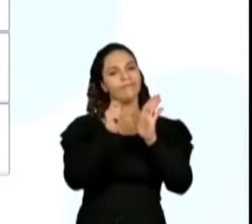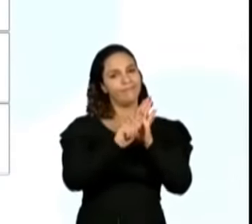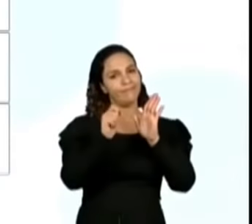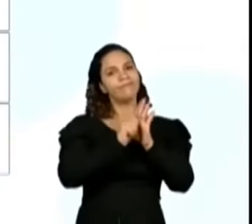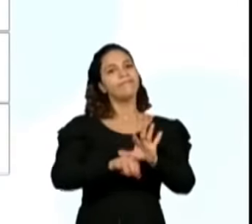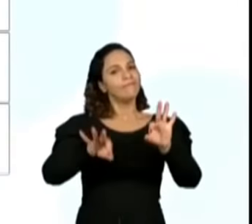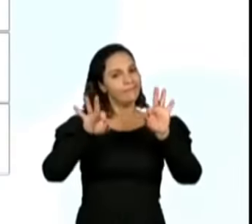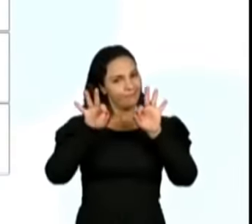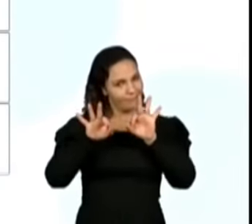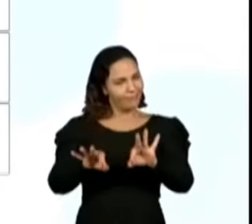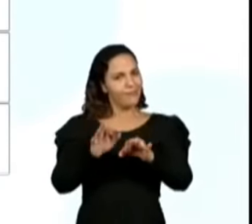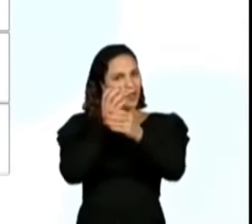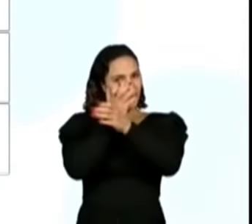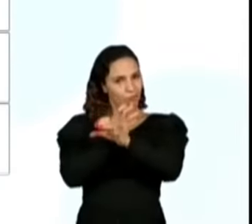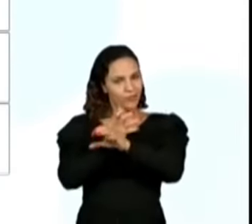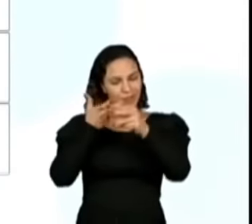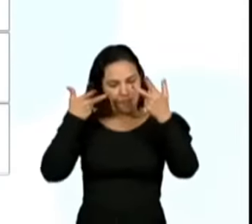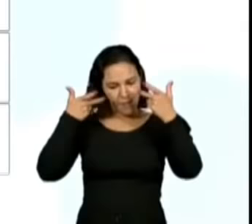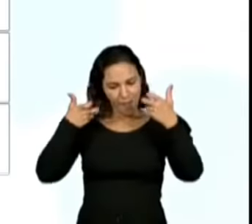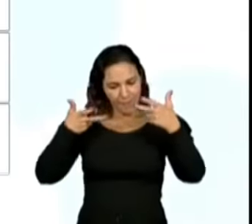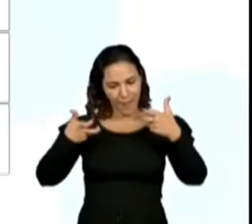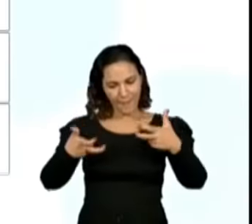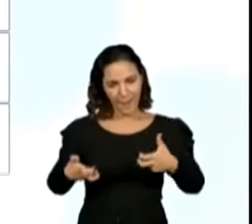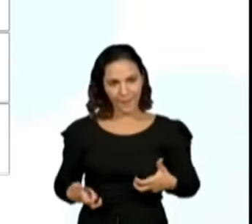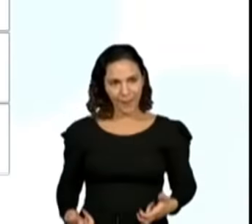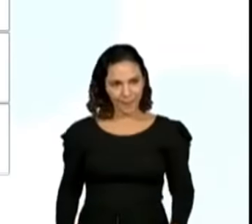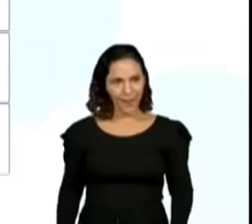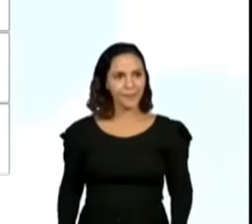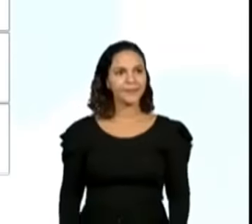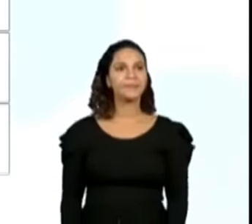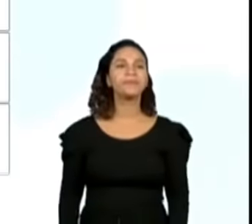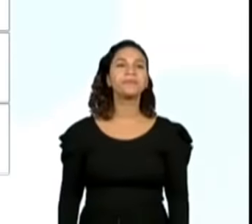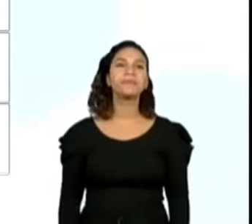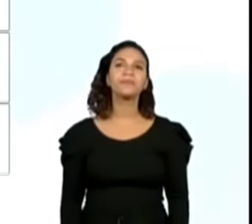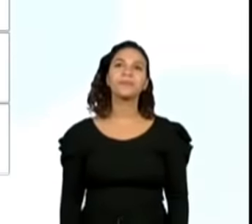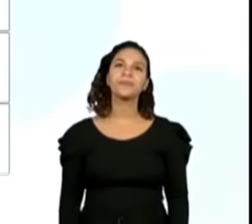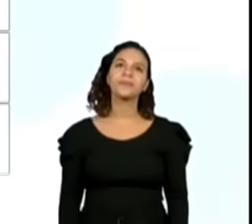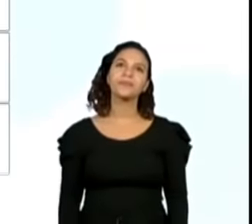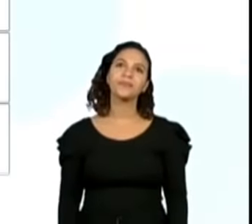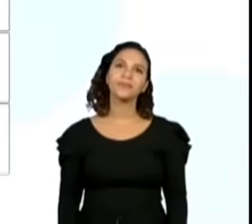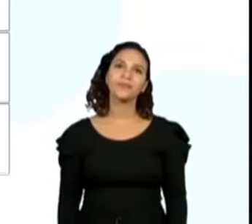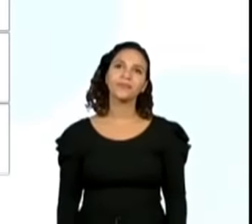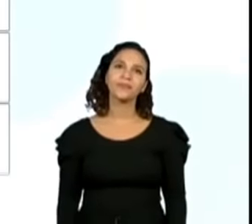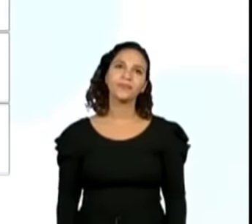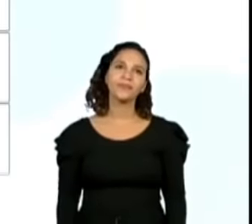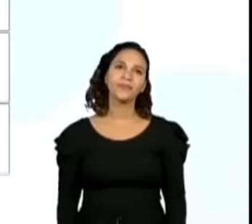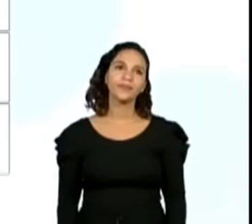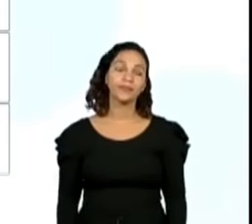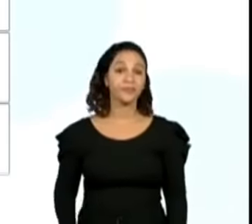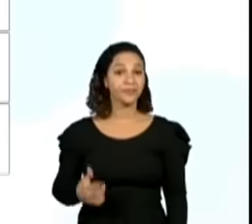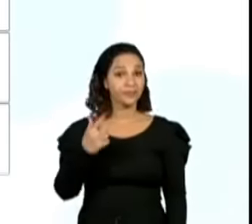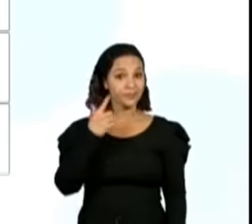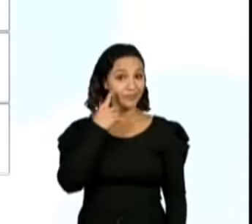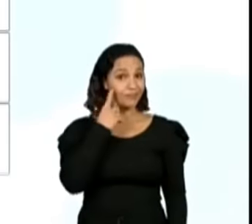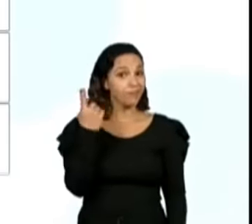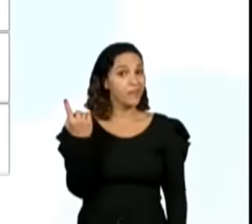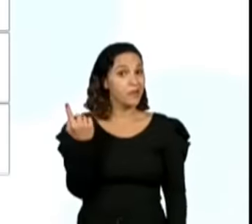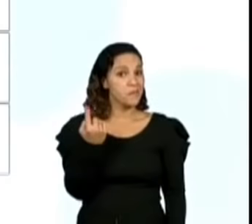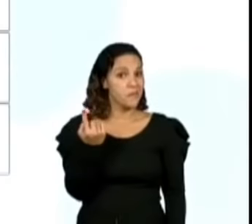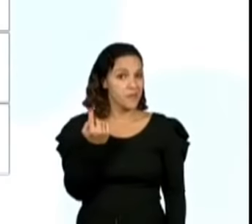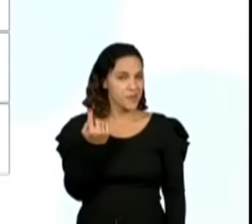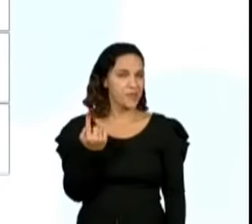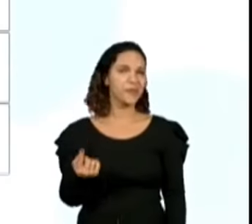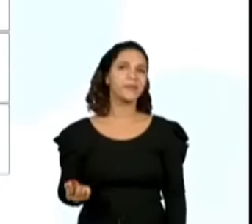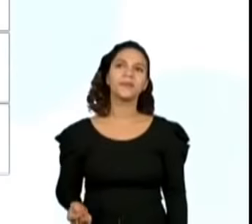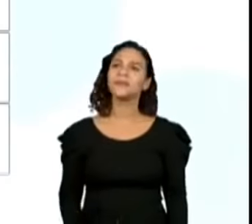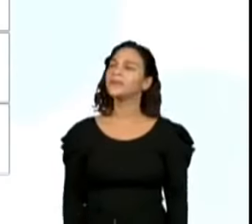de alguns ossos e localizá-los no esqueleto. Muito bem. O primeiro osso